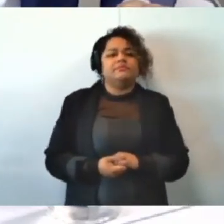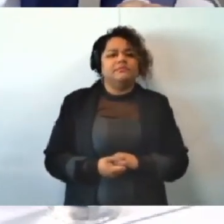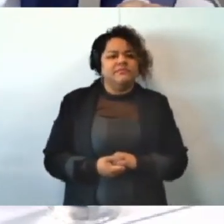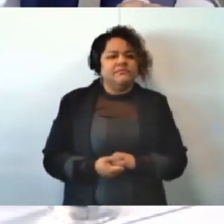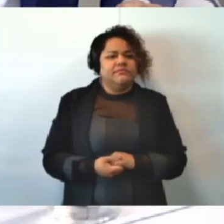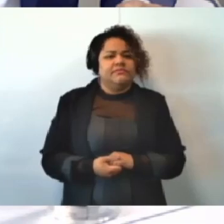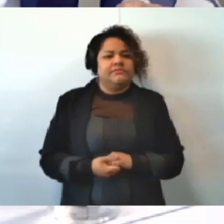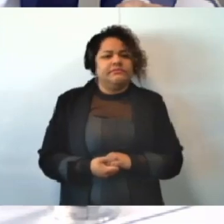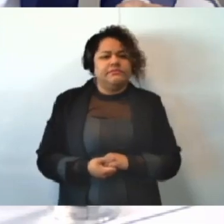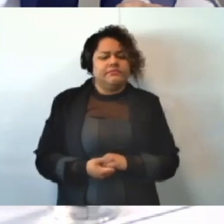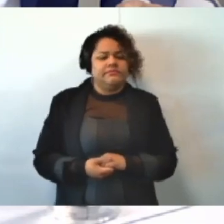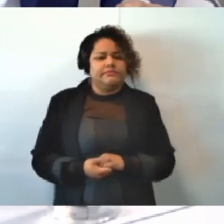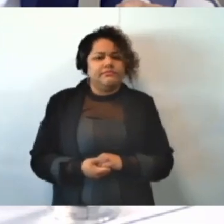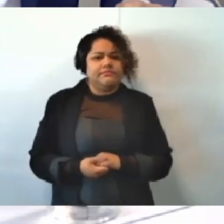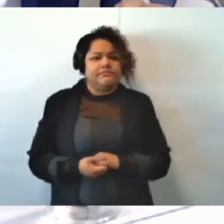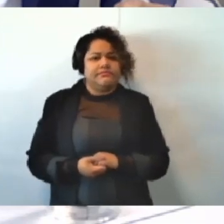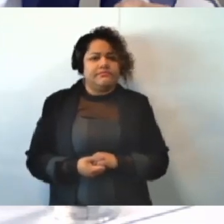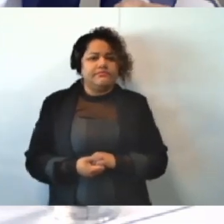gostaria de passar a palavra aqui